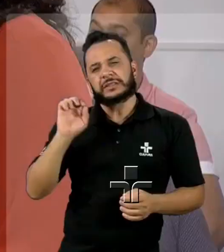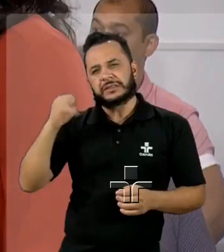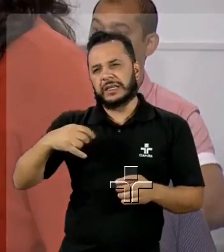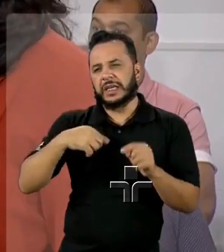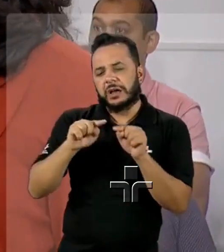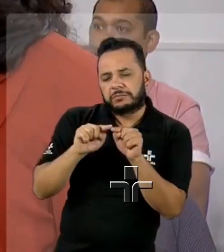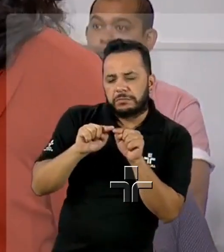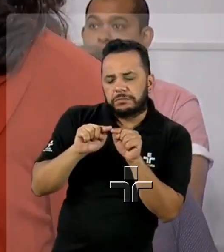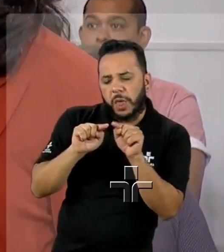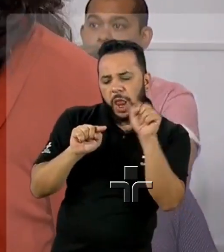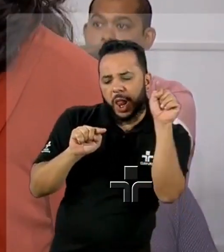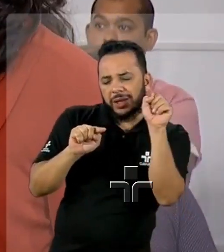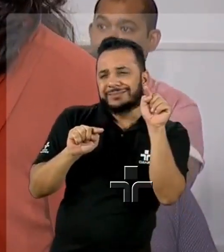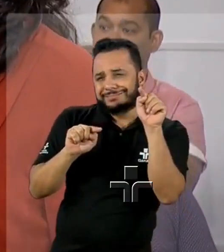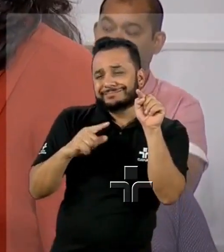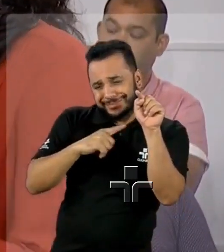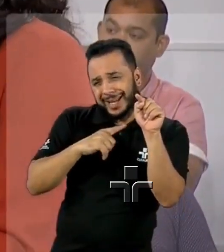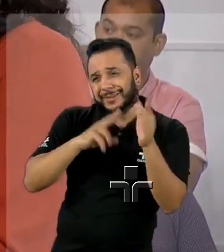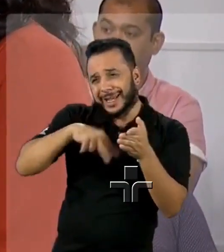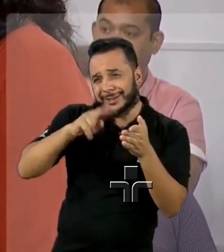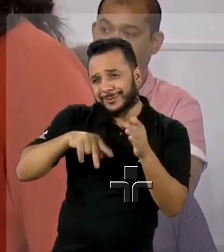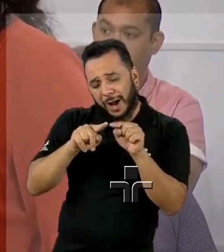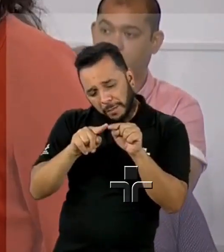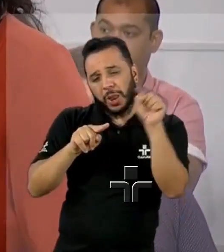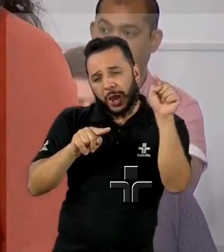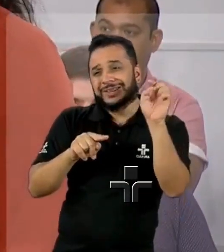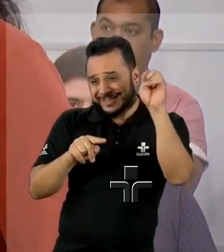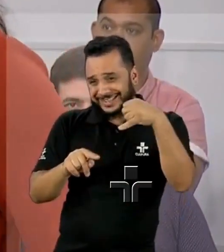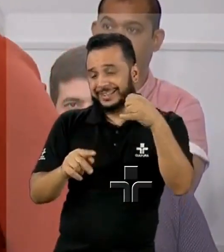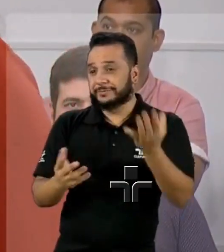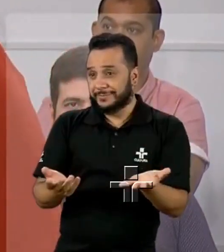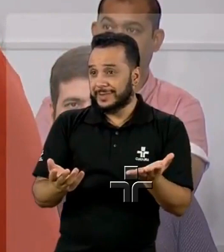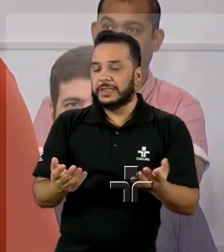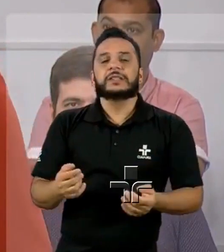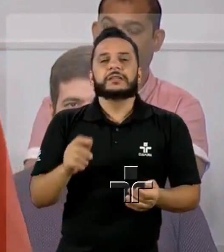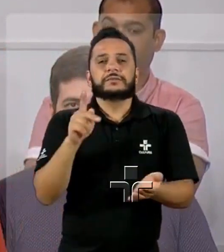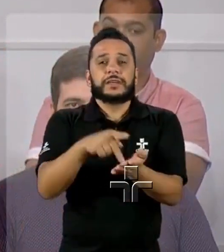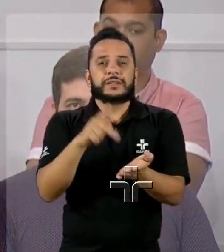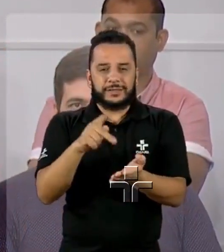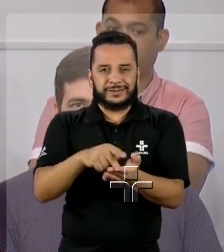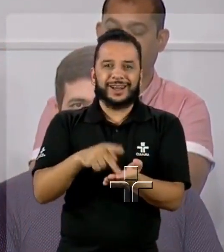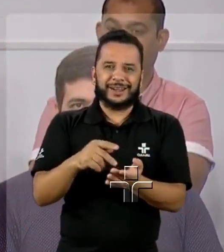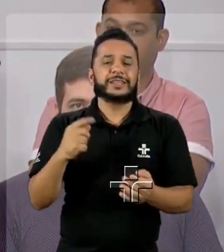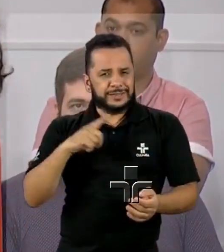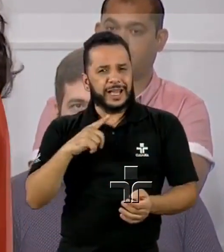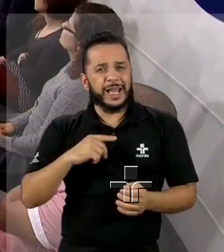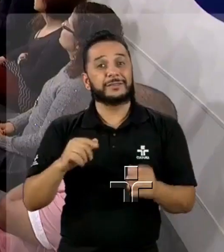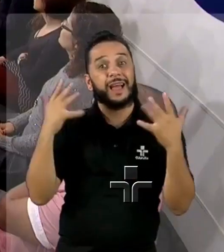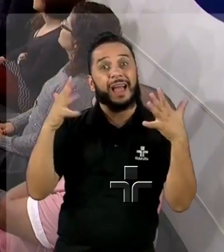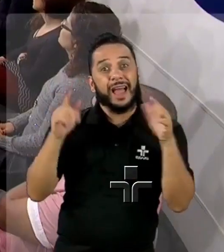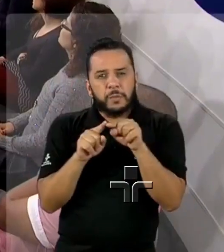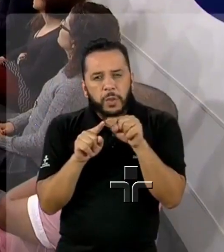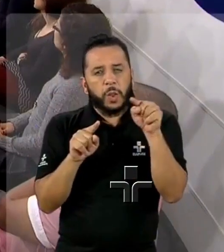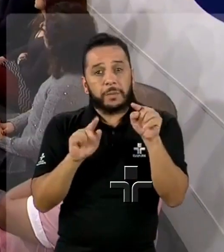seja, comemora-se esse pequeno crescimento, mas vislumbrando tudo que ainda precisa ser ainda uma pobreza na leitura.